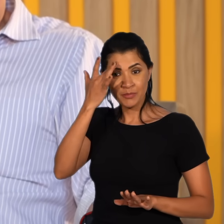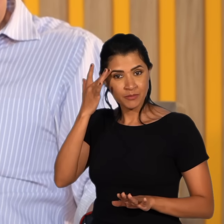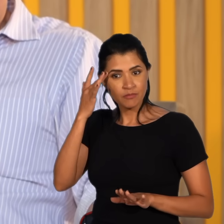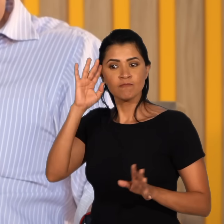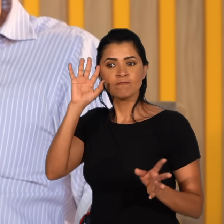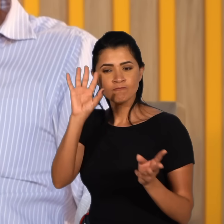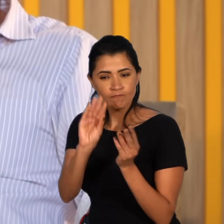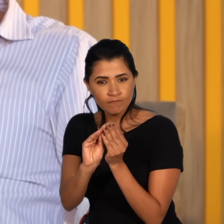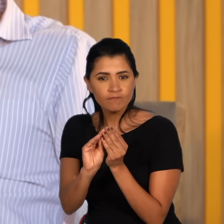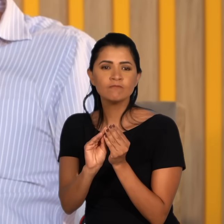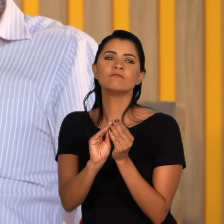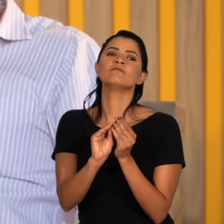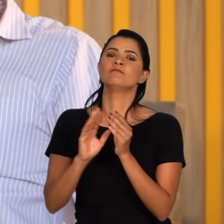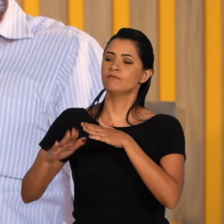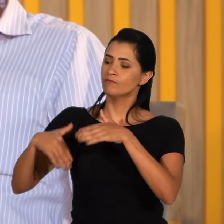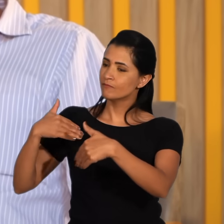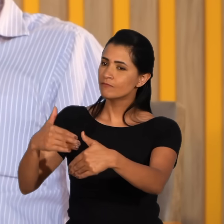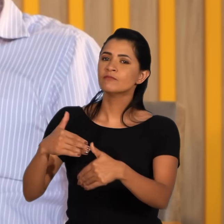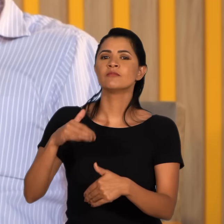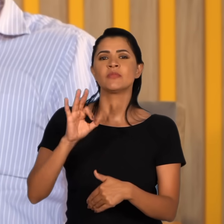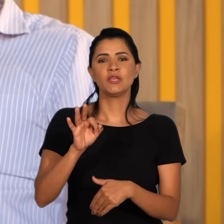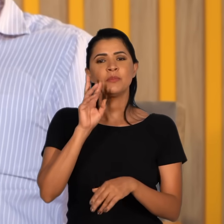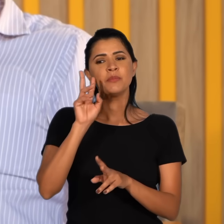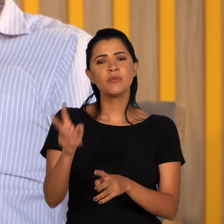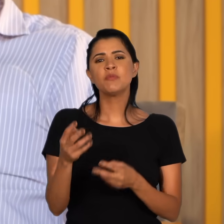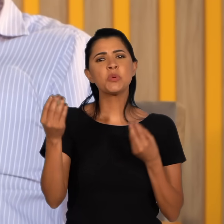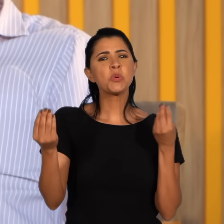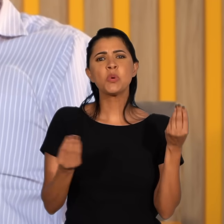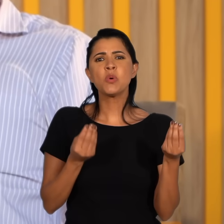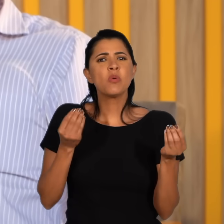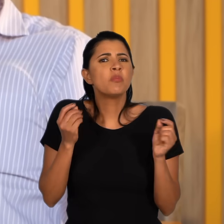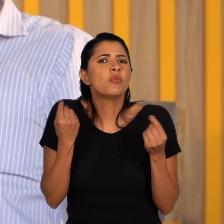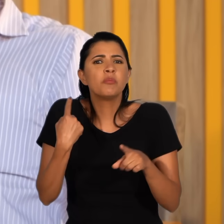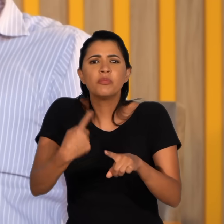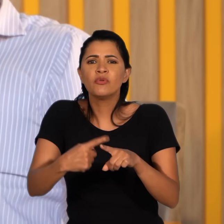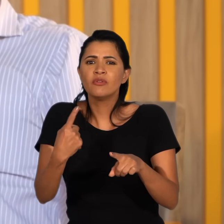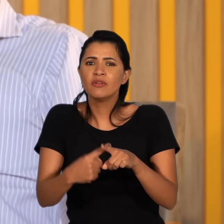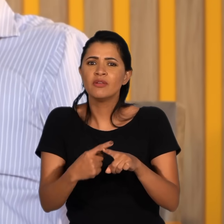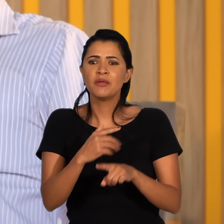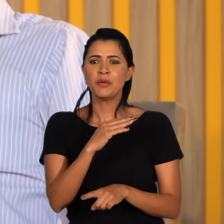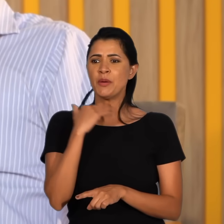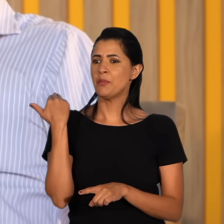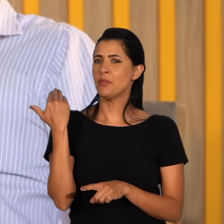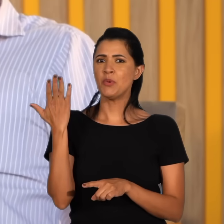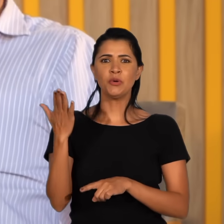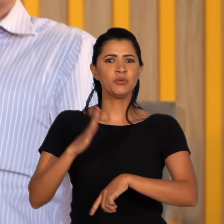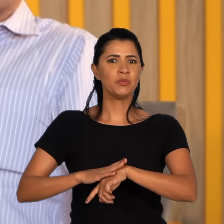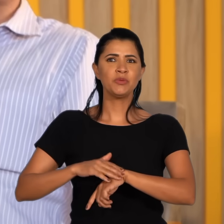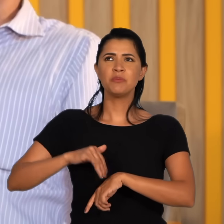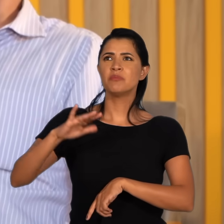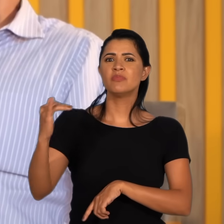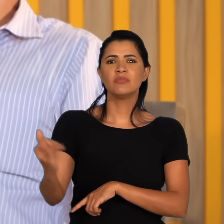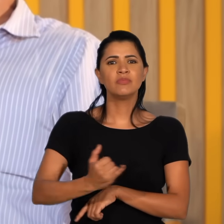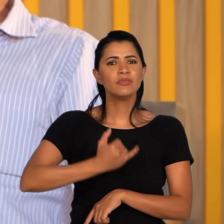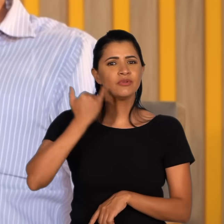eh compreende a gente entende o processo a gente vê como como pode né a morte ser o momento